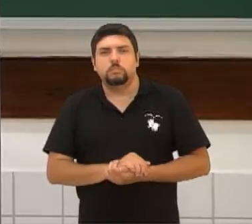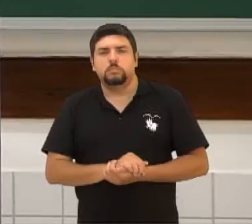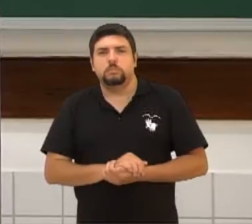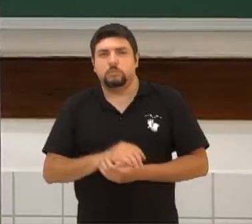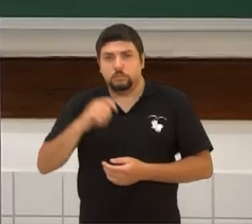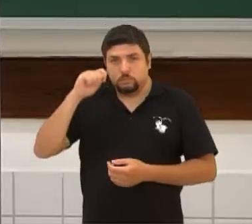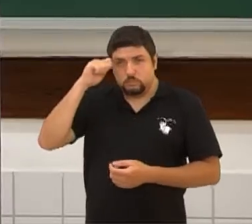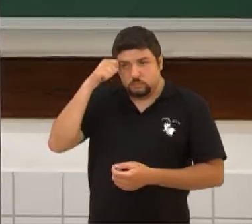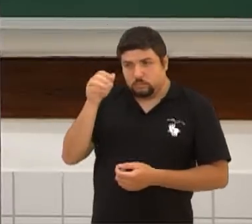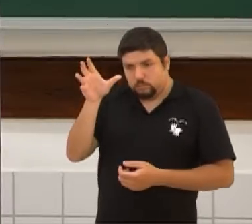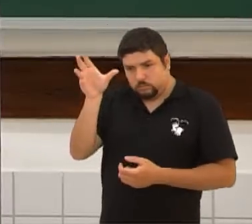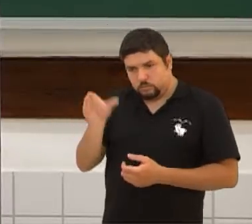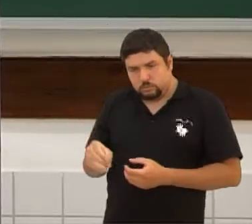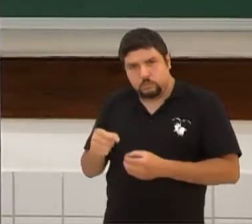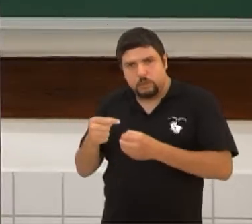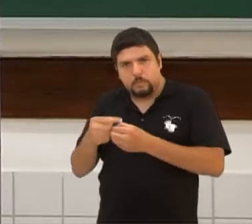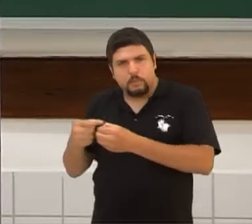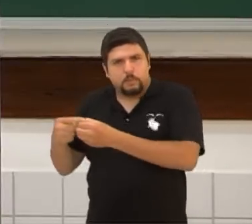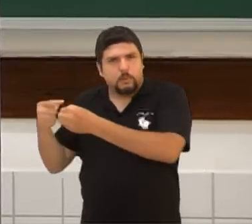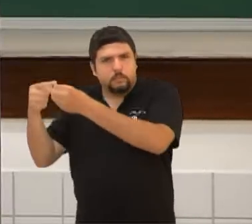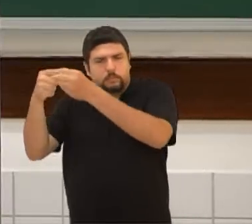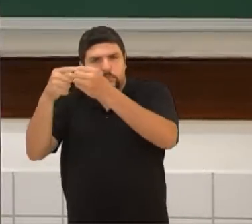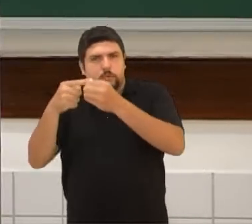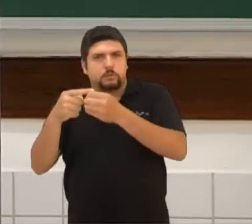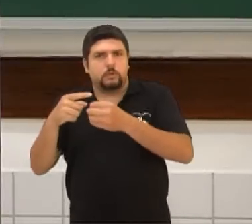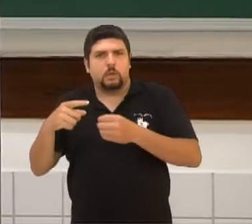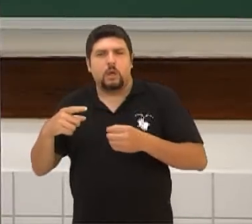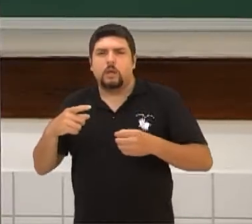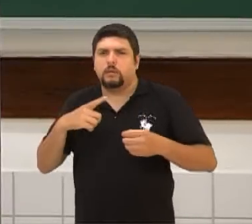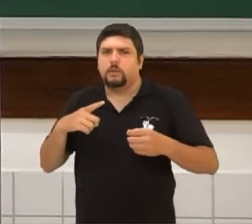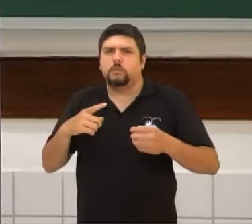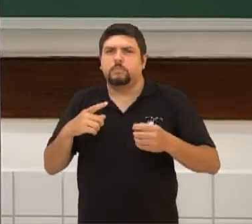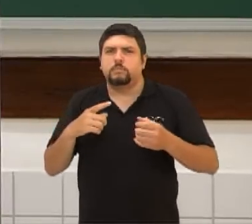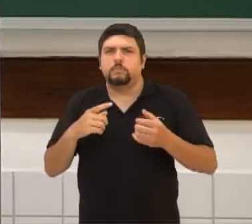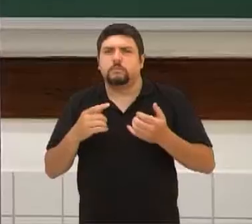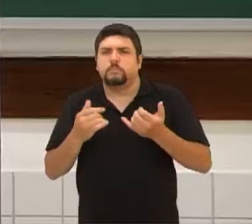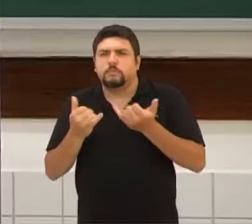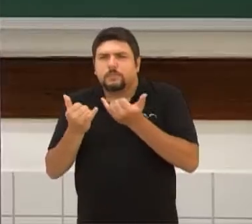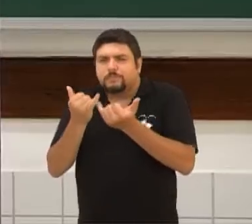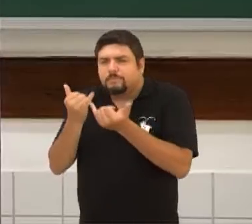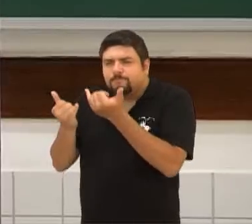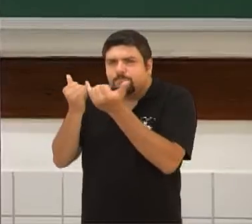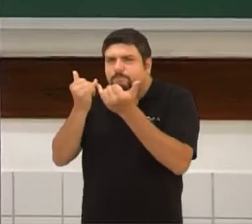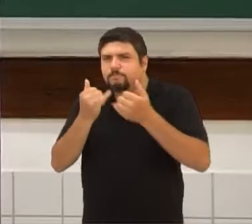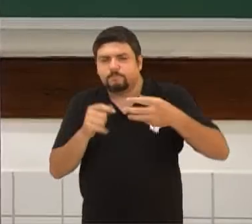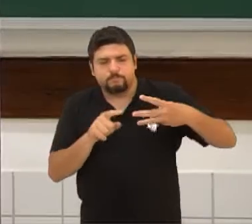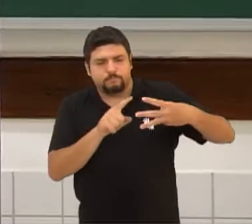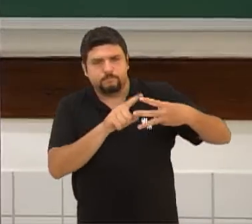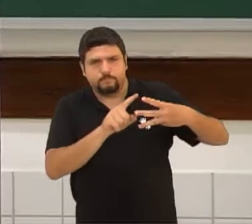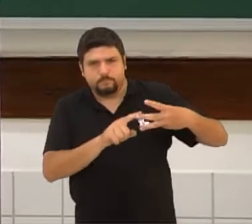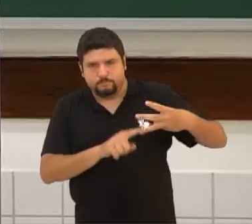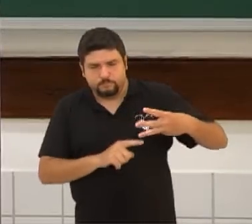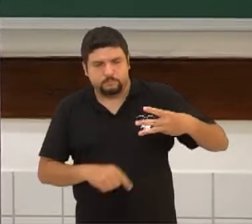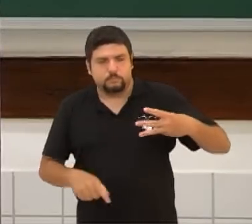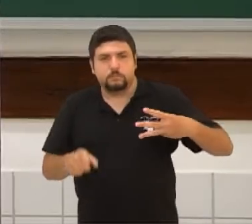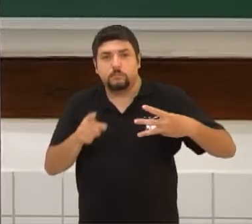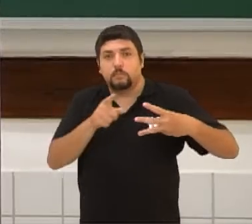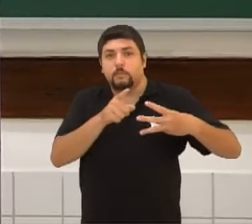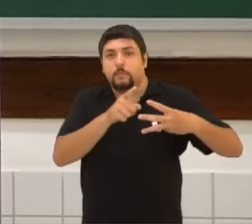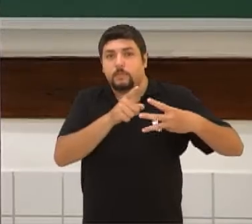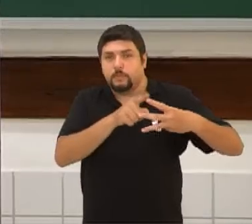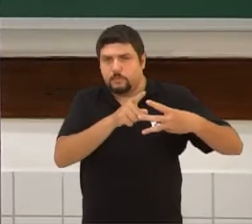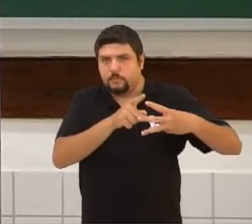africanas, as típicas, têm 3 semelhanças importantes que a gente vai dar uma olhada aqui. Elas são